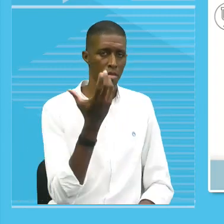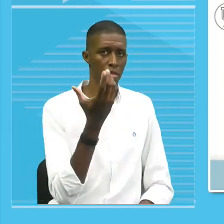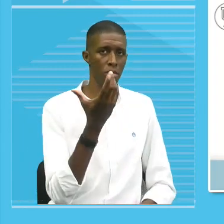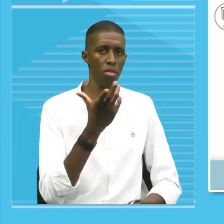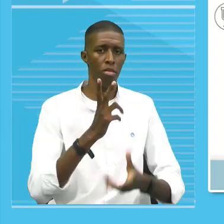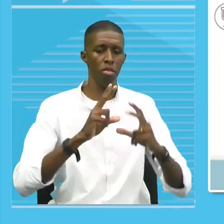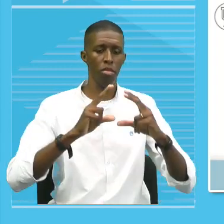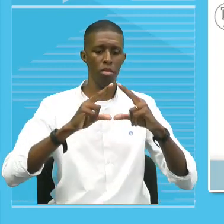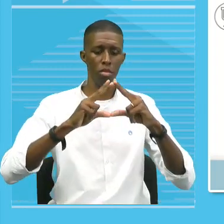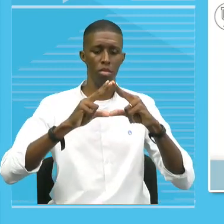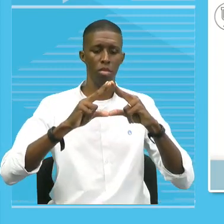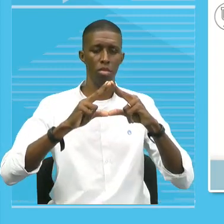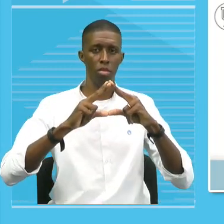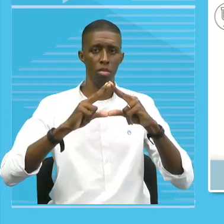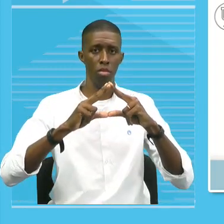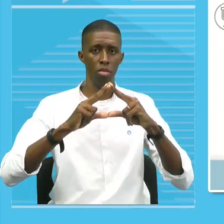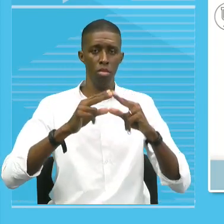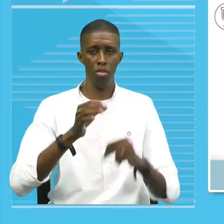nisso